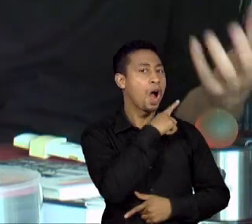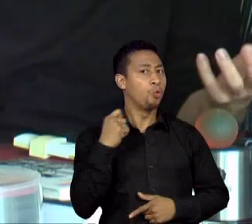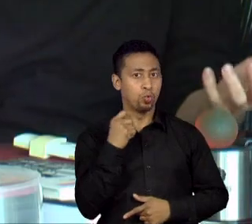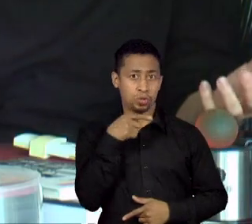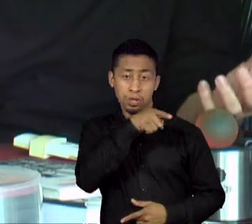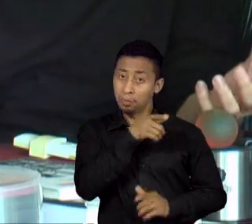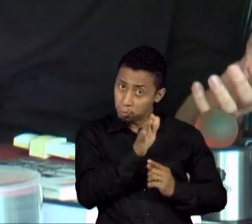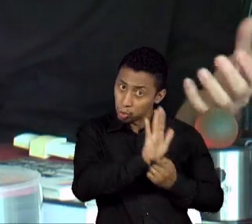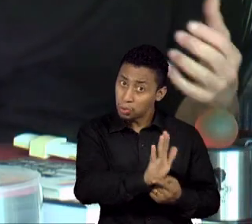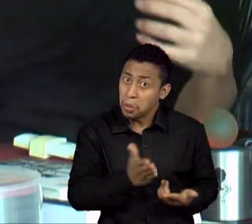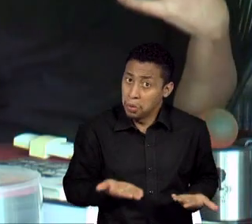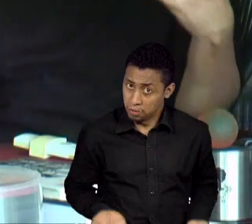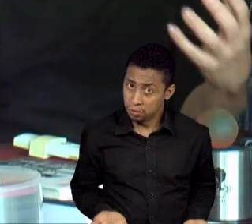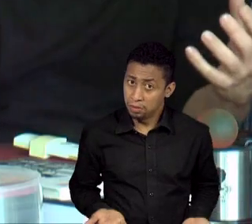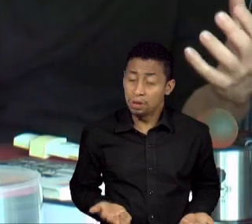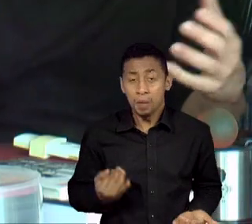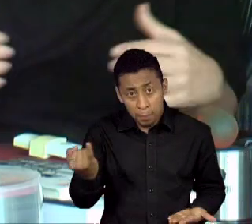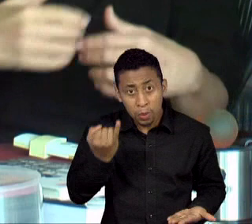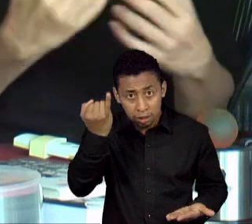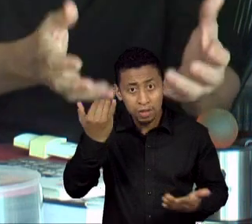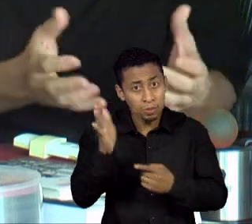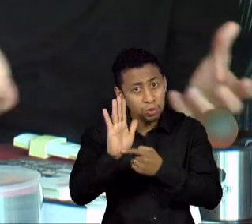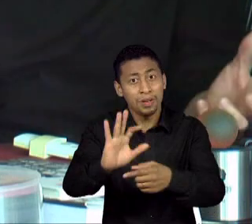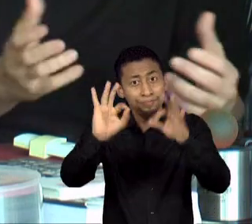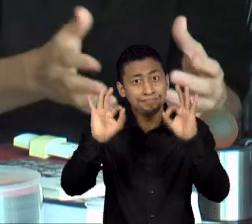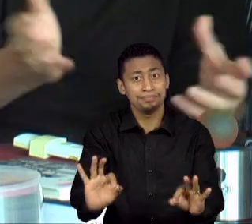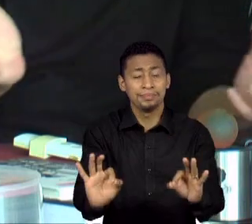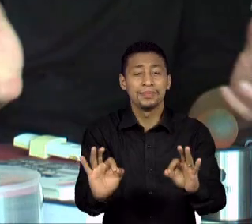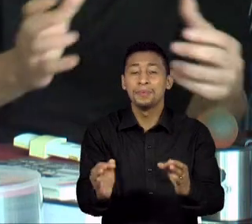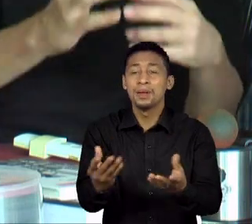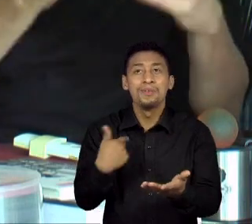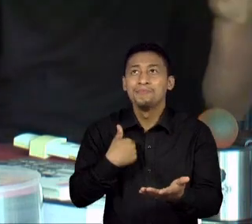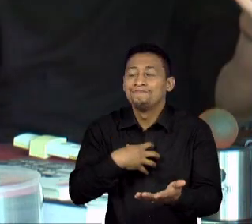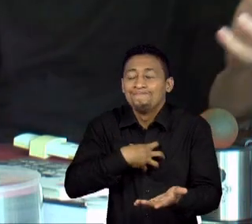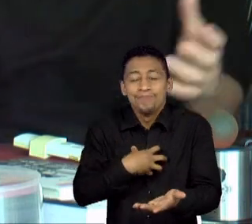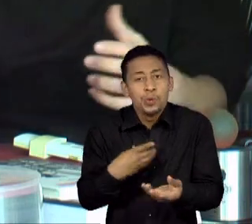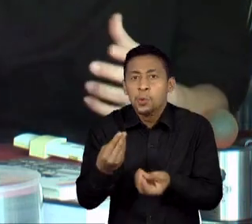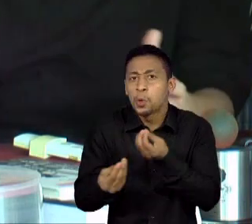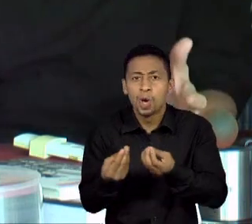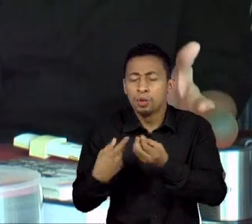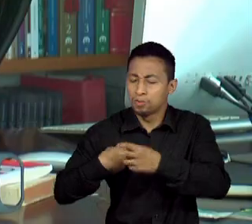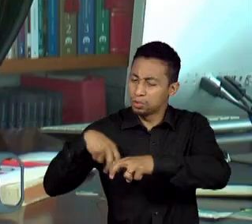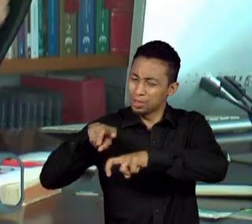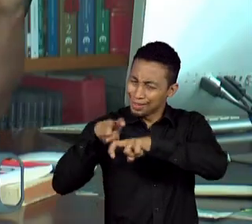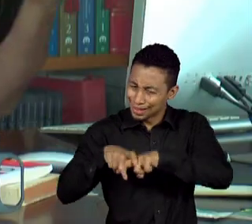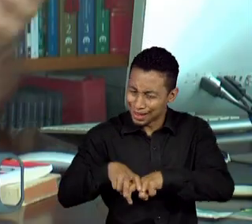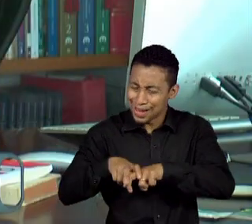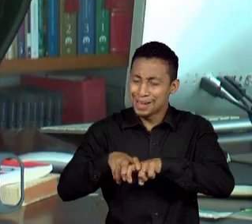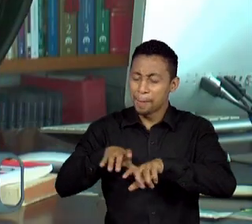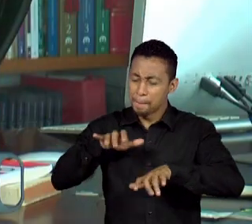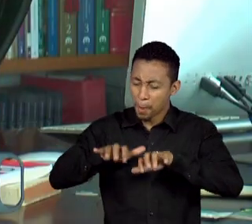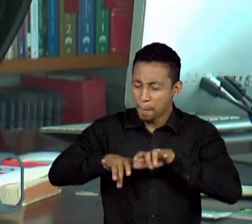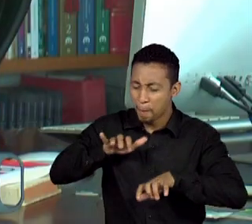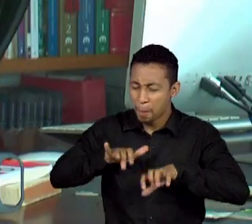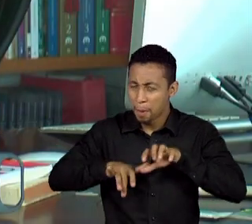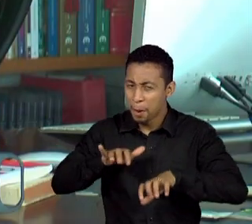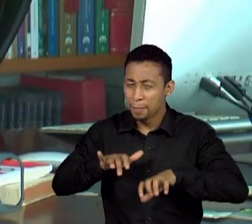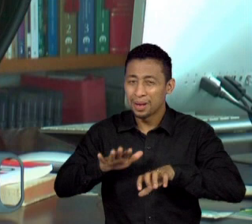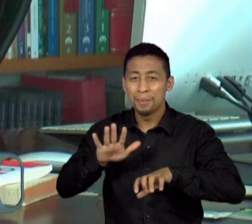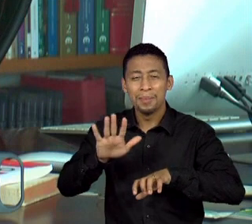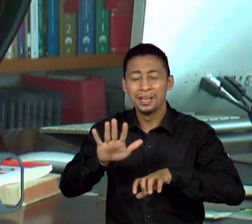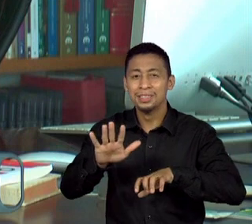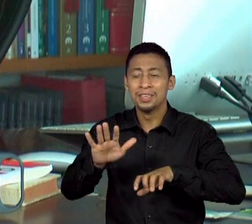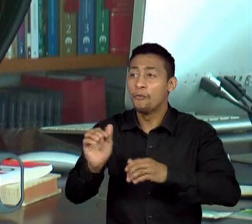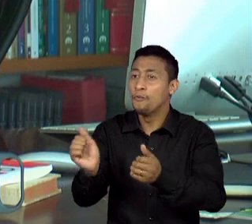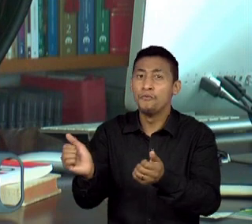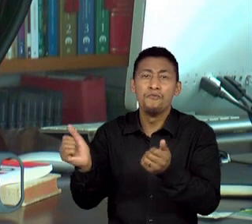não sendo-se Kafka, né? Como é possível sentar e escrever histórias quando o mundo lá fora é tão